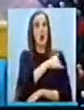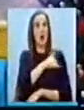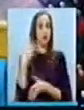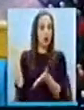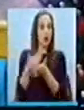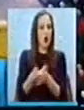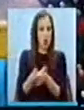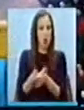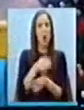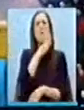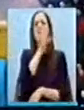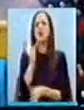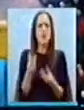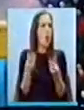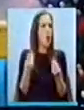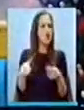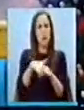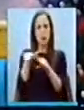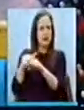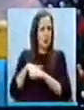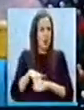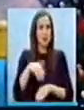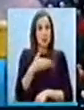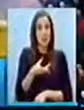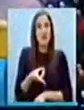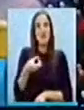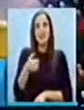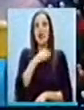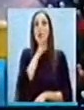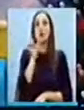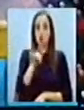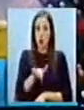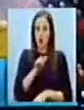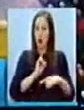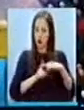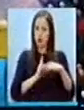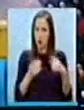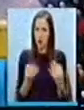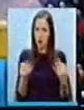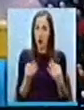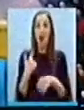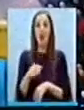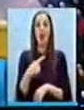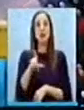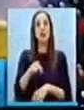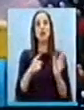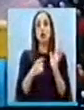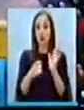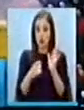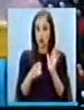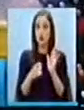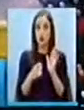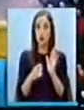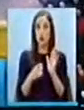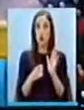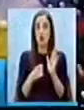mais os países que aderiram. Hoje temos 195 países e isso é positivo. Temos, nomeadamente, os Estados Unidos da América, que não